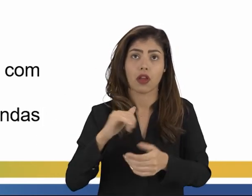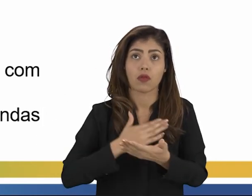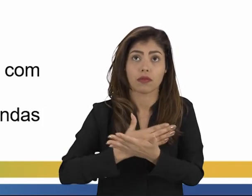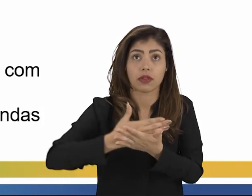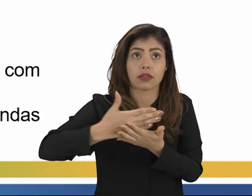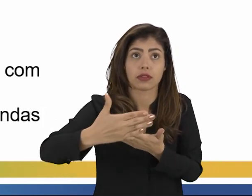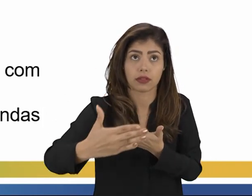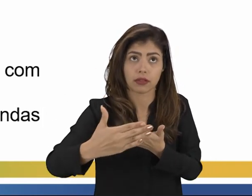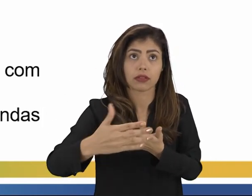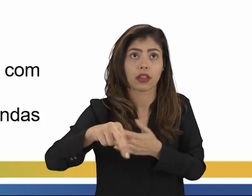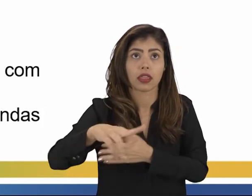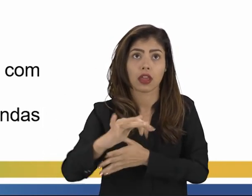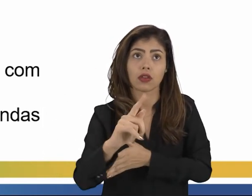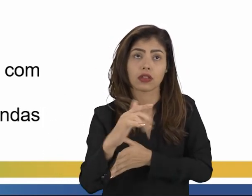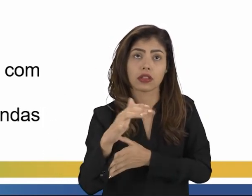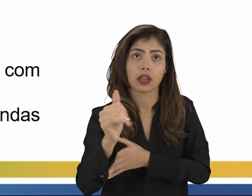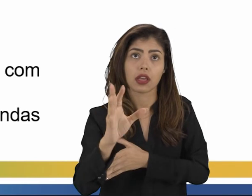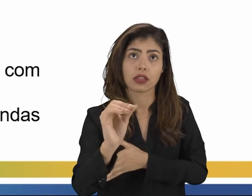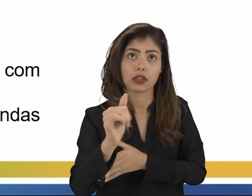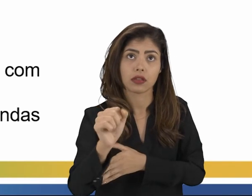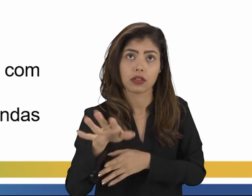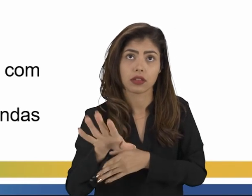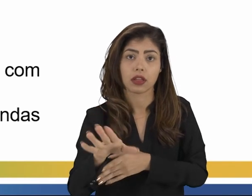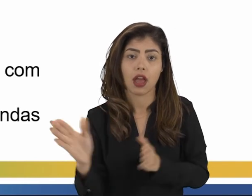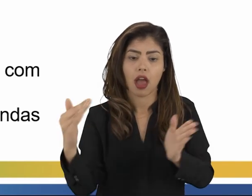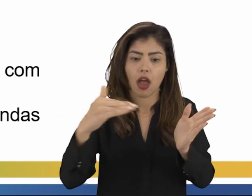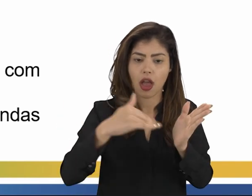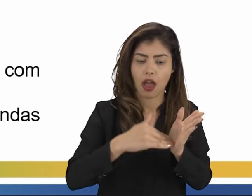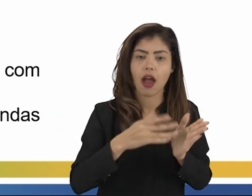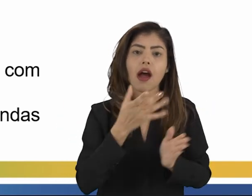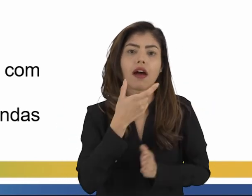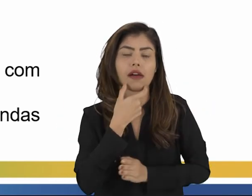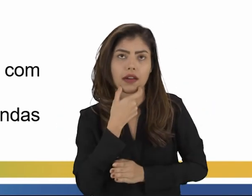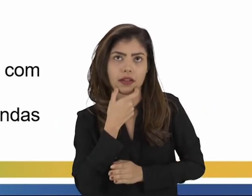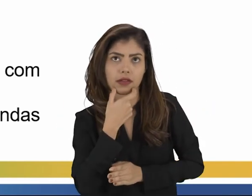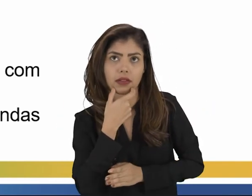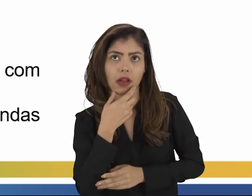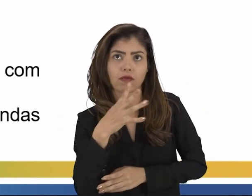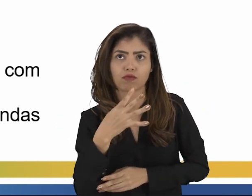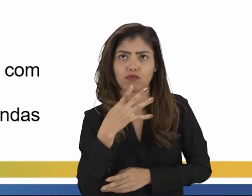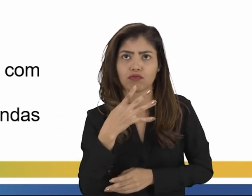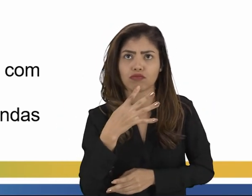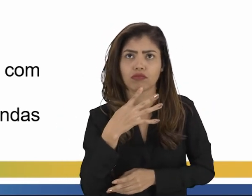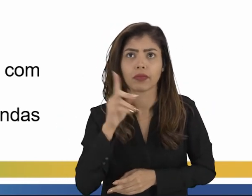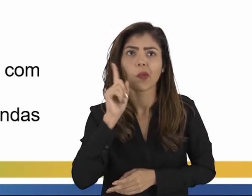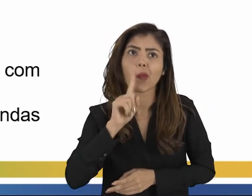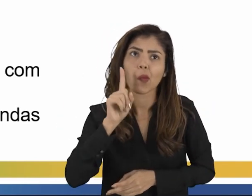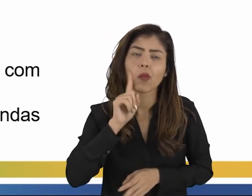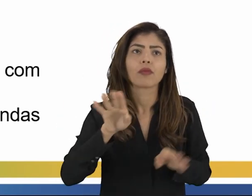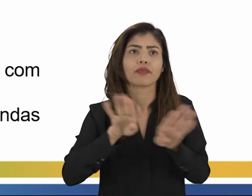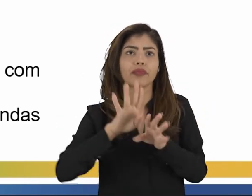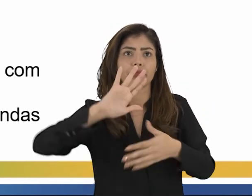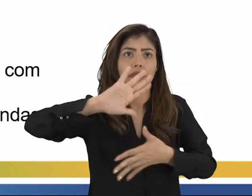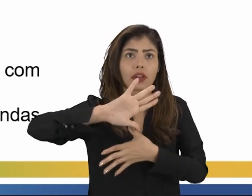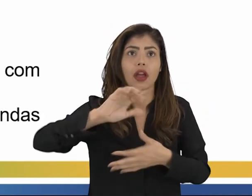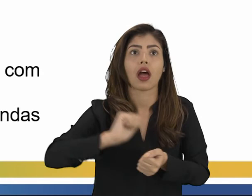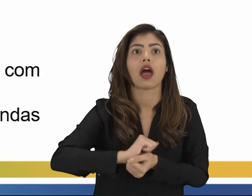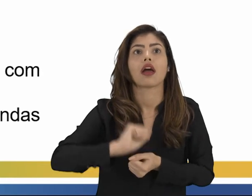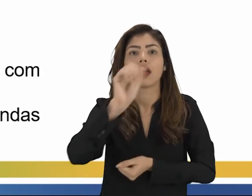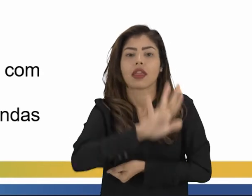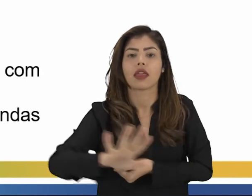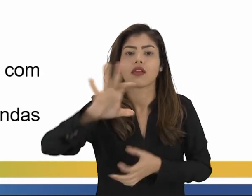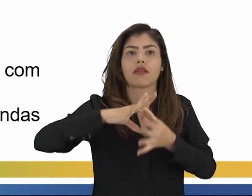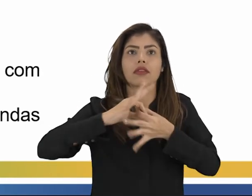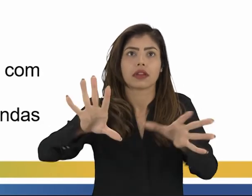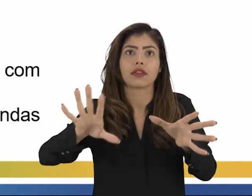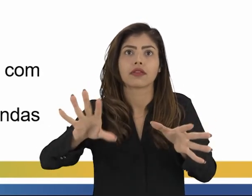Batalha de Yorktown, dando início às negociações que levaram a Inglaterra a reconhecer os Estados Unidos